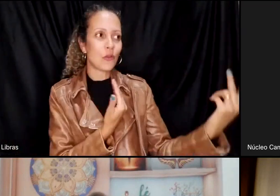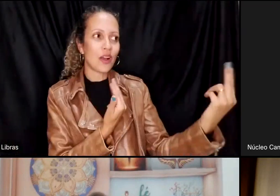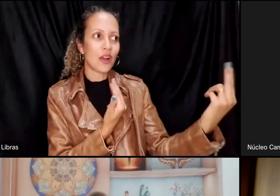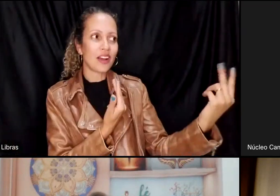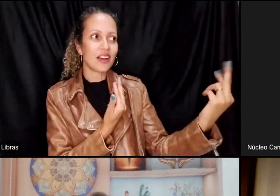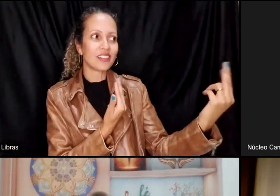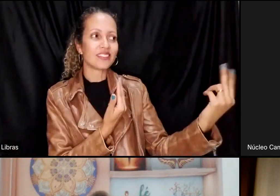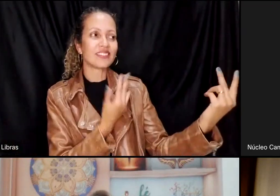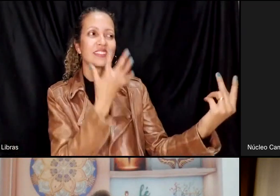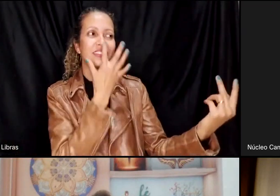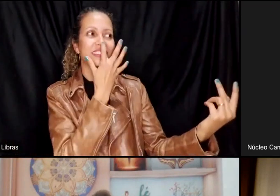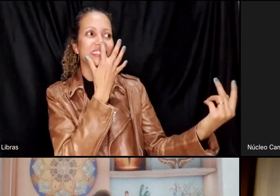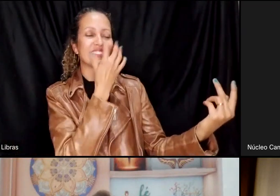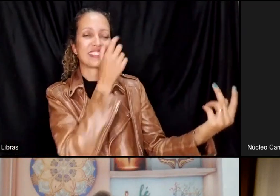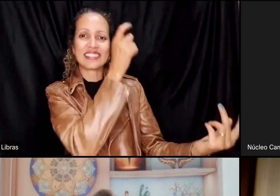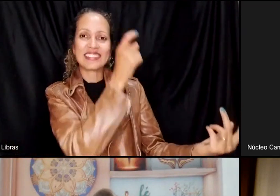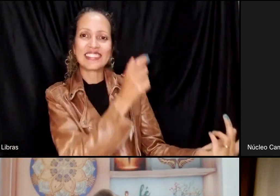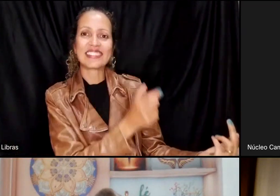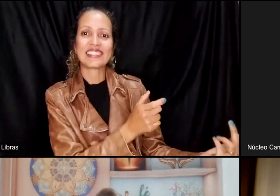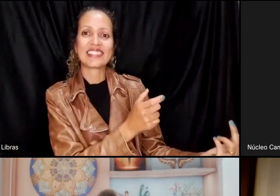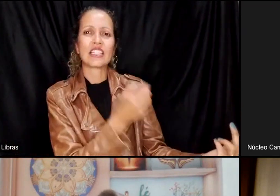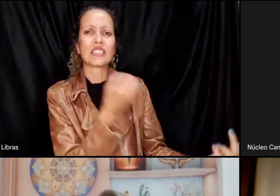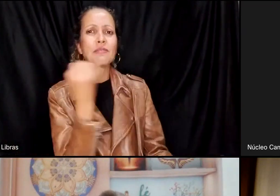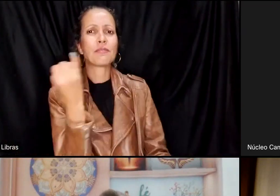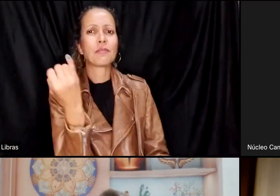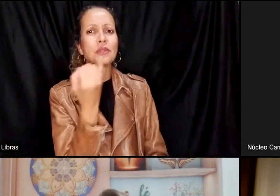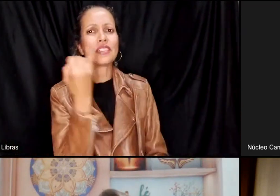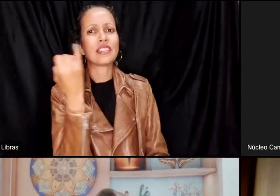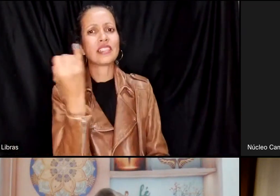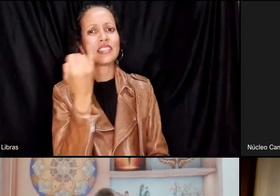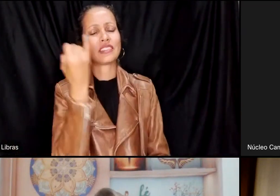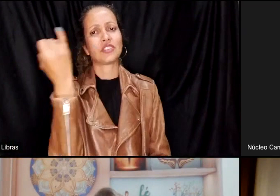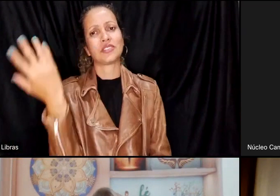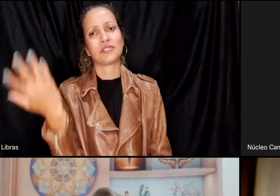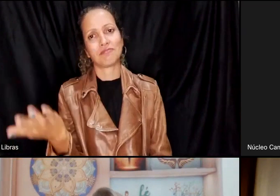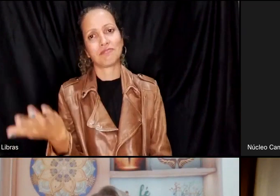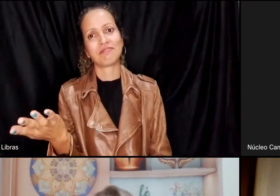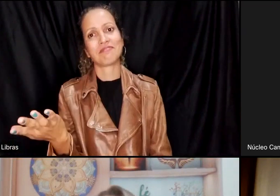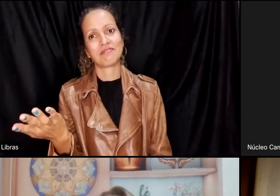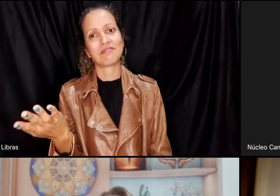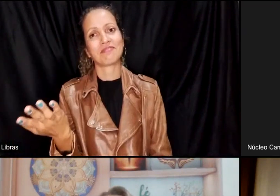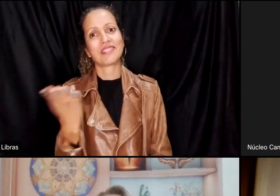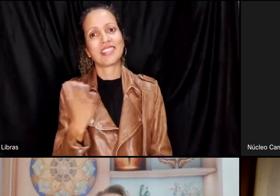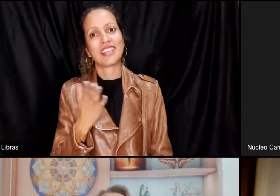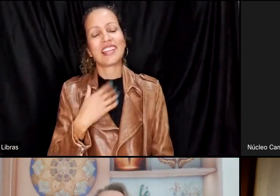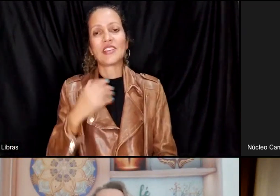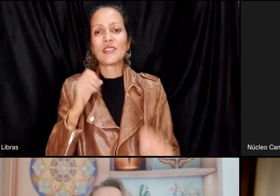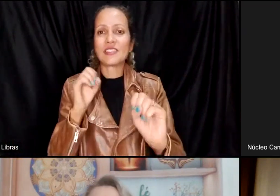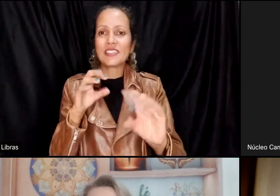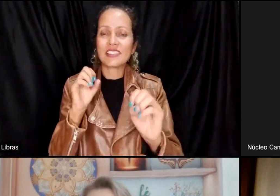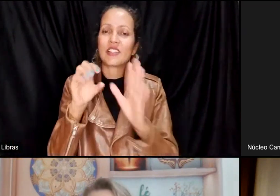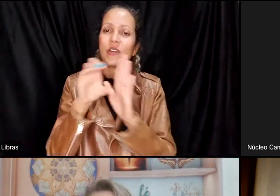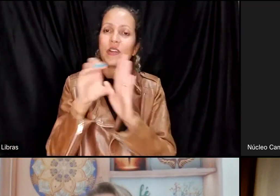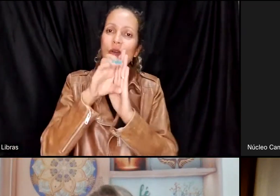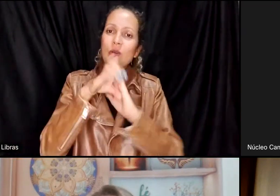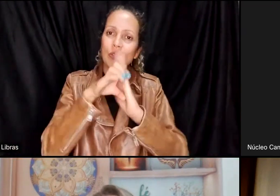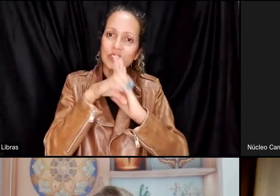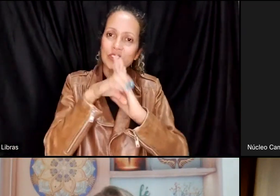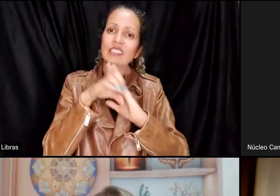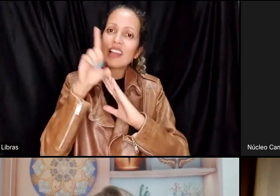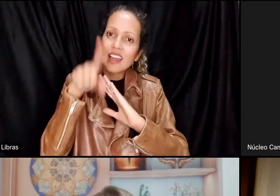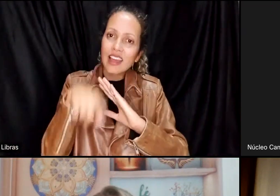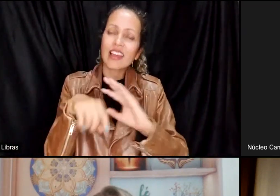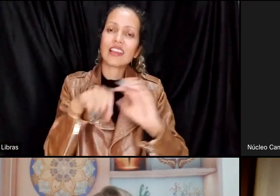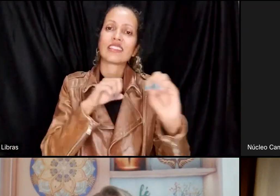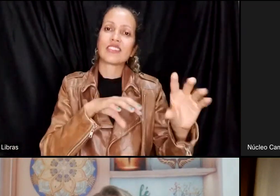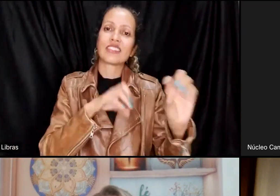é um exemplo. Um exemplo. Exato. Sim, e é isso que o meu mapa conceitual mostra do que é uma educação de